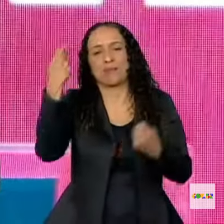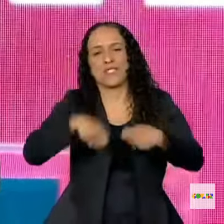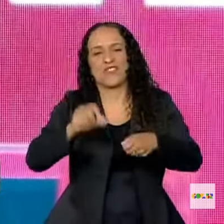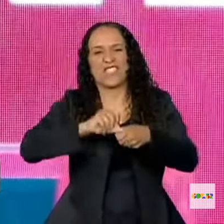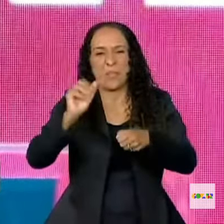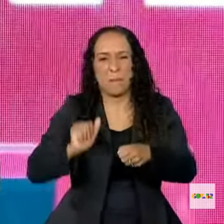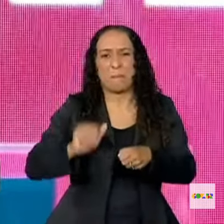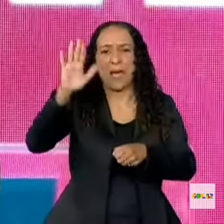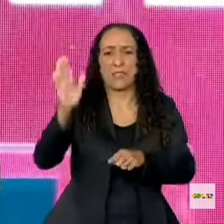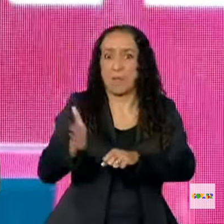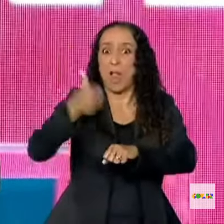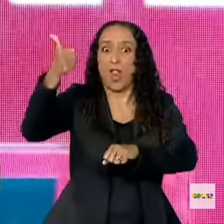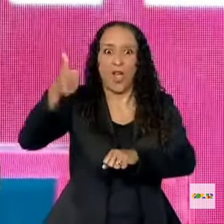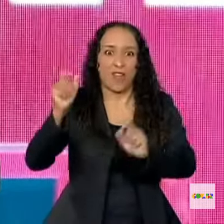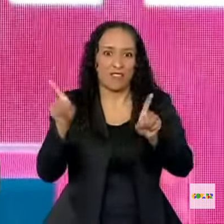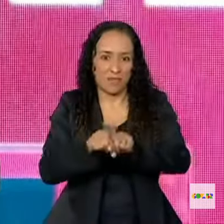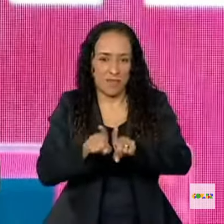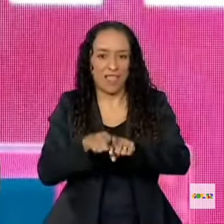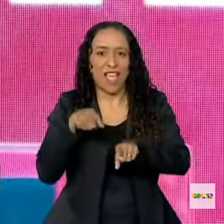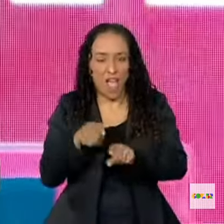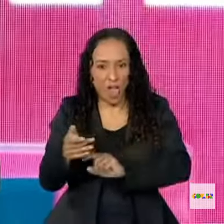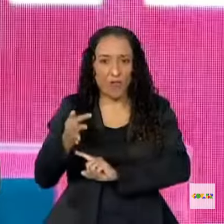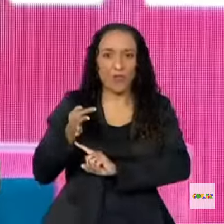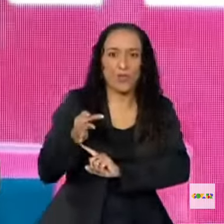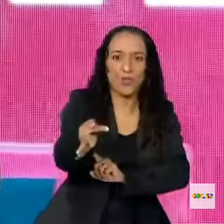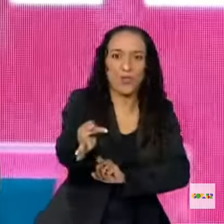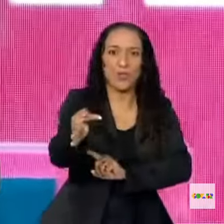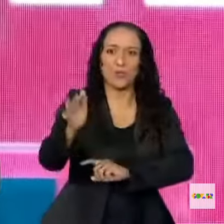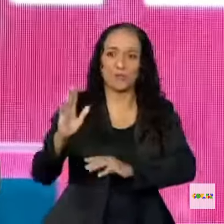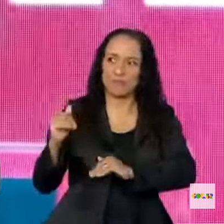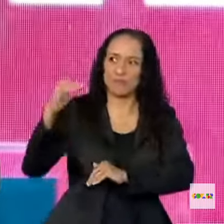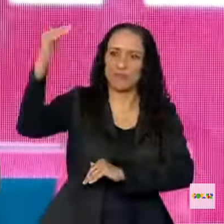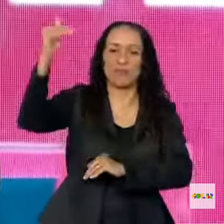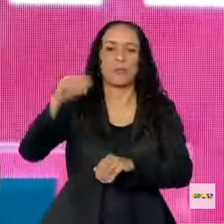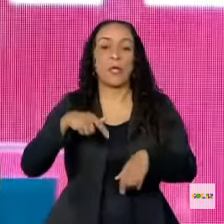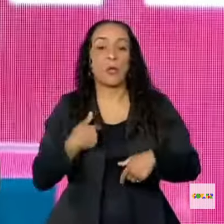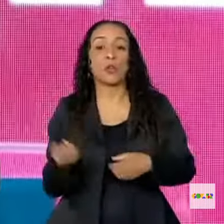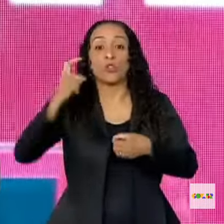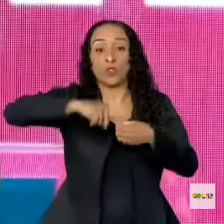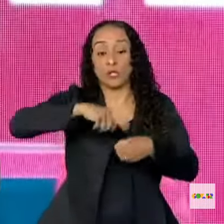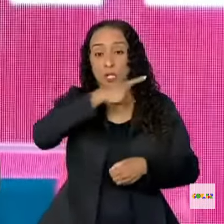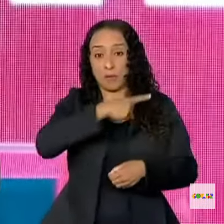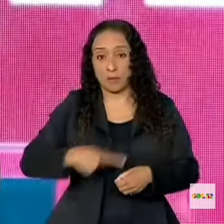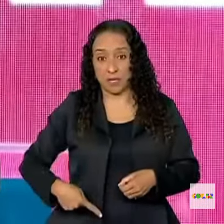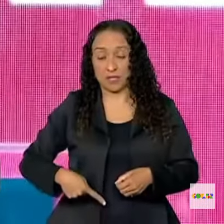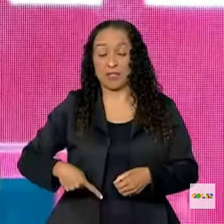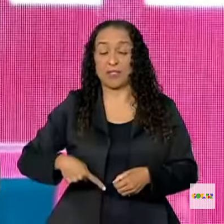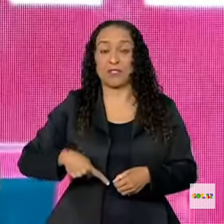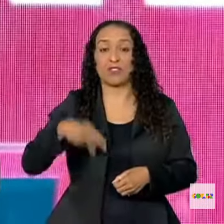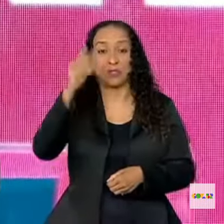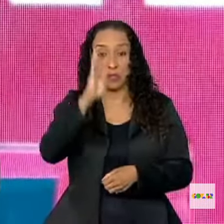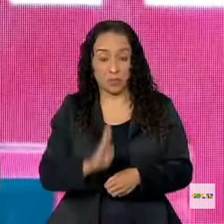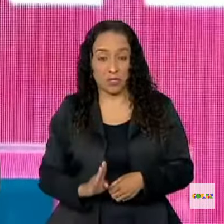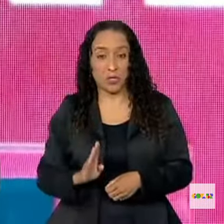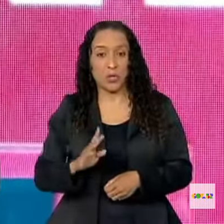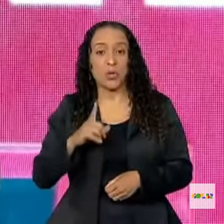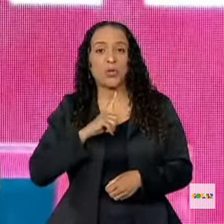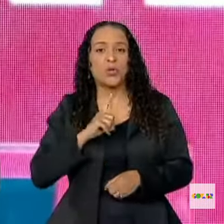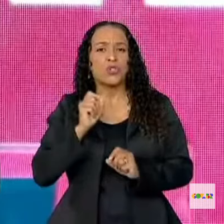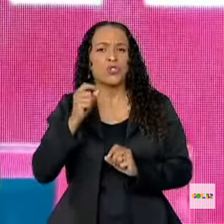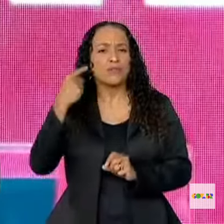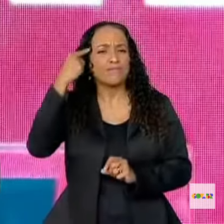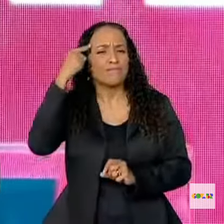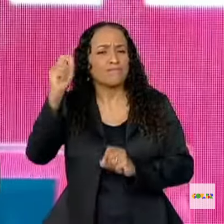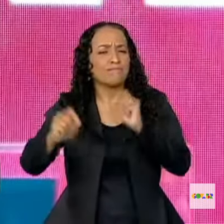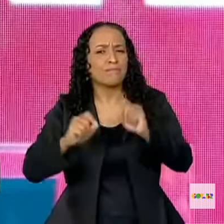fazer mais e melhor ainda esse é o futuro do sucessor quando eu voltei pra presidência da república eu tinha na cabeça o